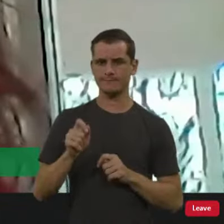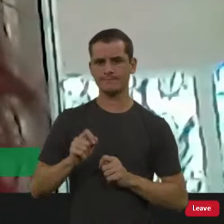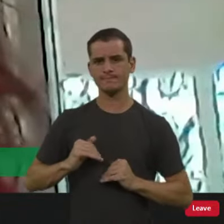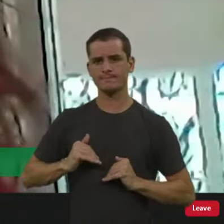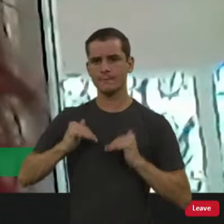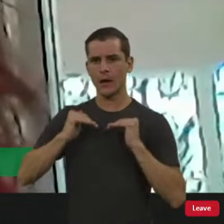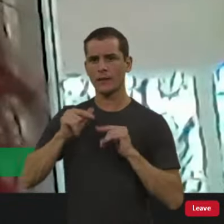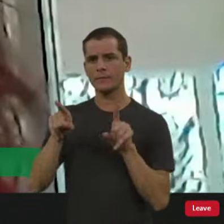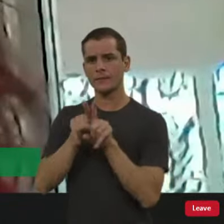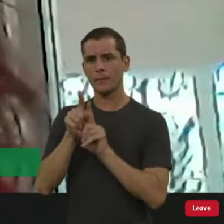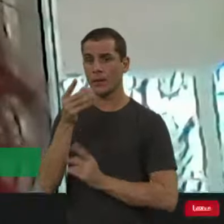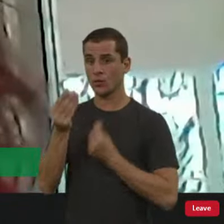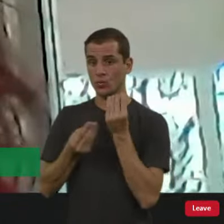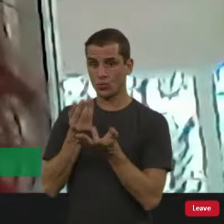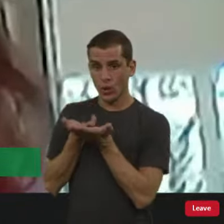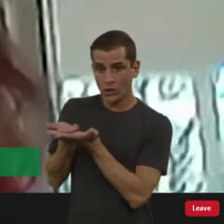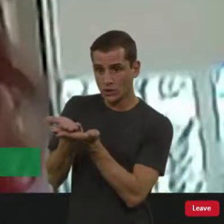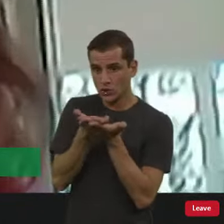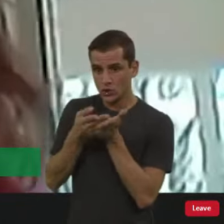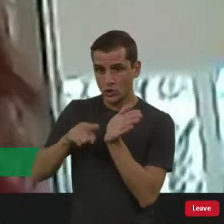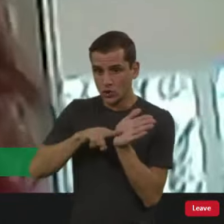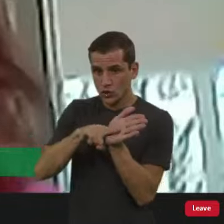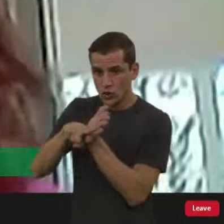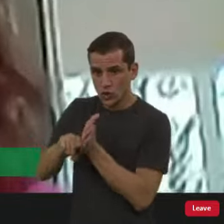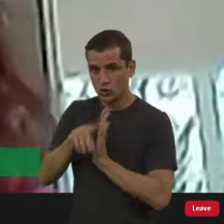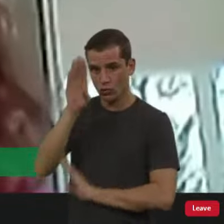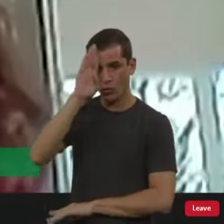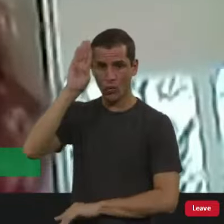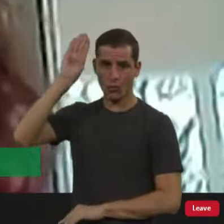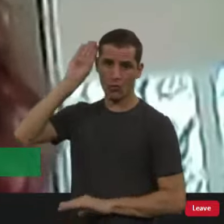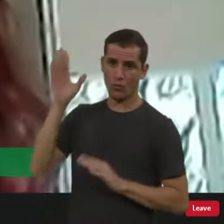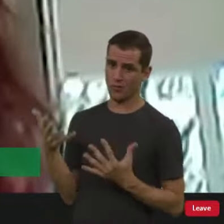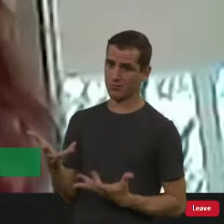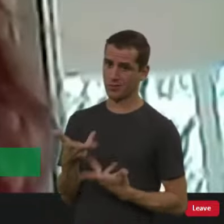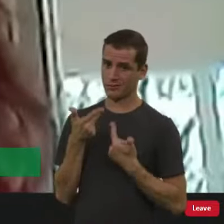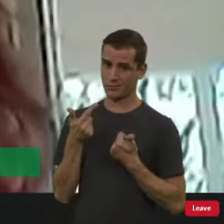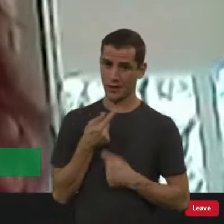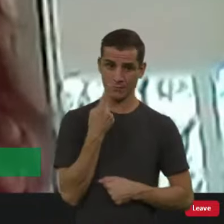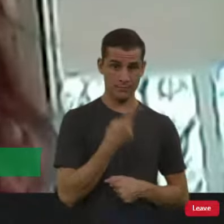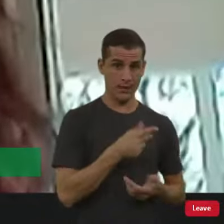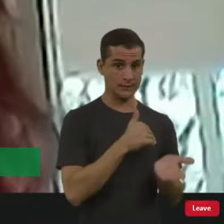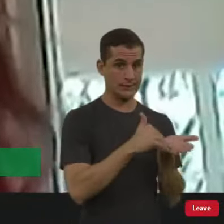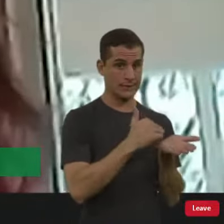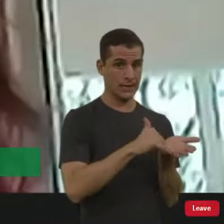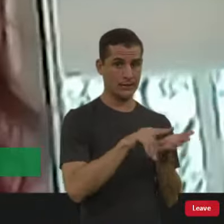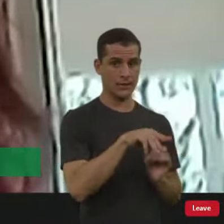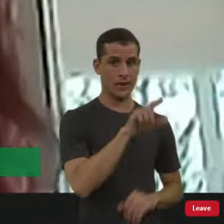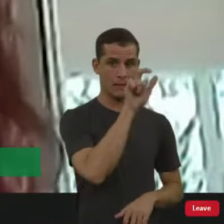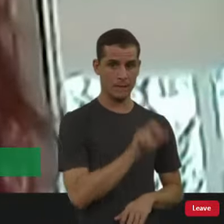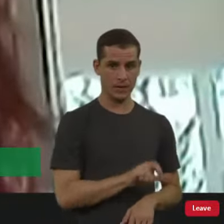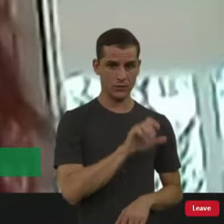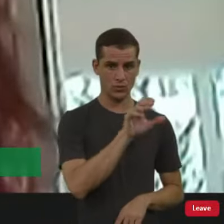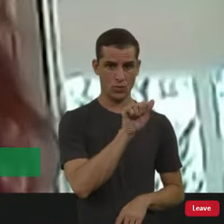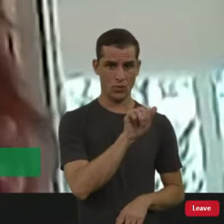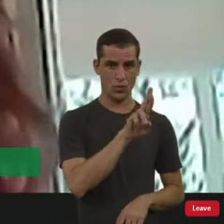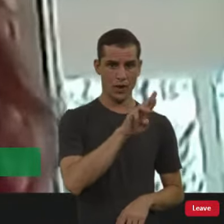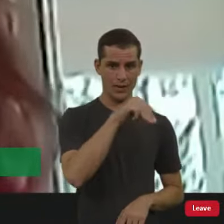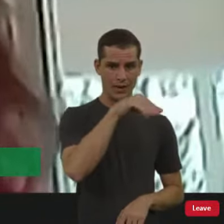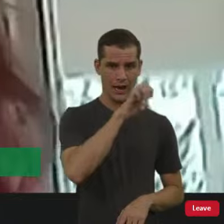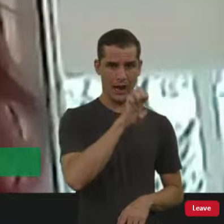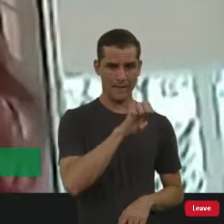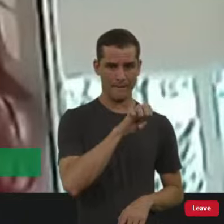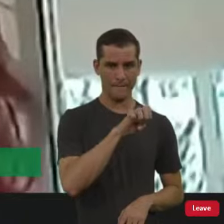de qualidade. Como muito bem lembrou a secretária de Saúde de Santa Catarina, a senhora Carmen Zanotto, na abertura deste fórum,